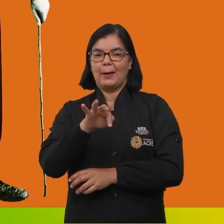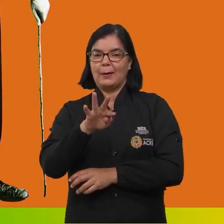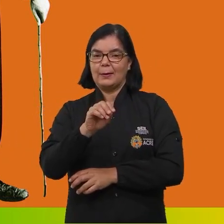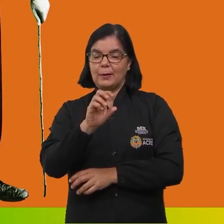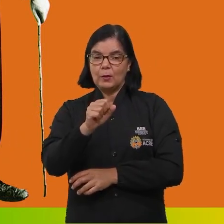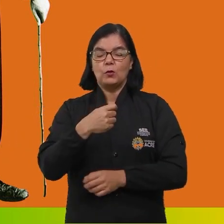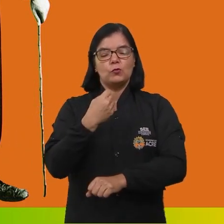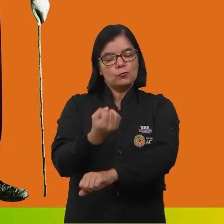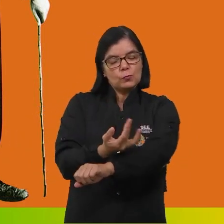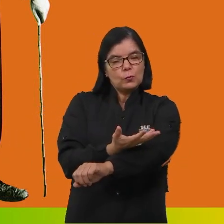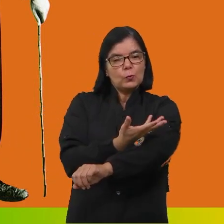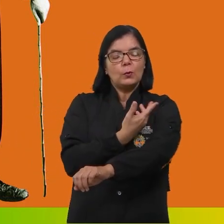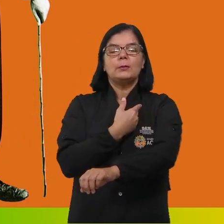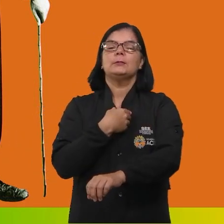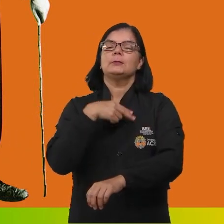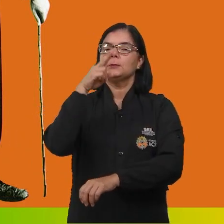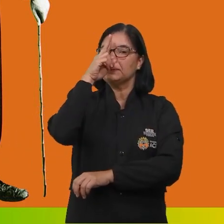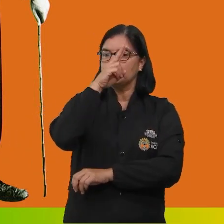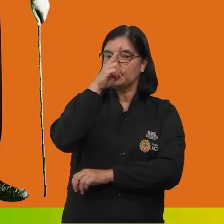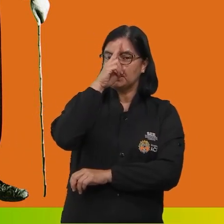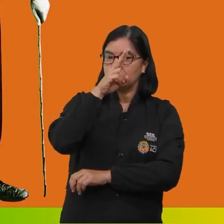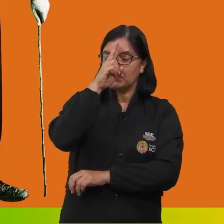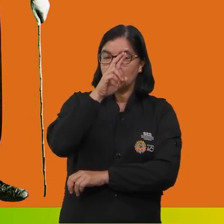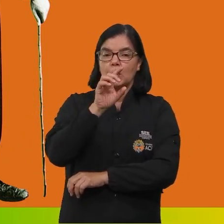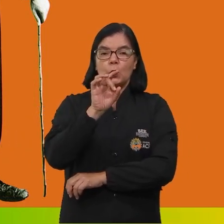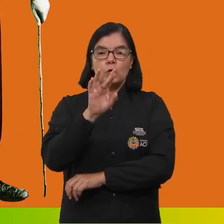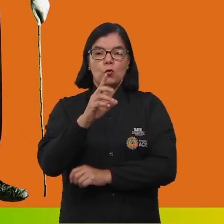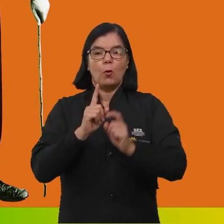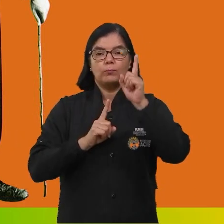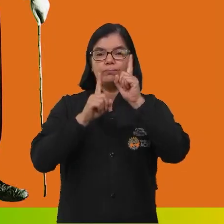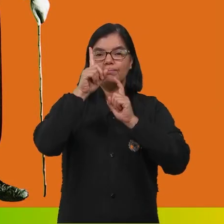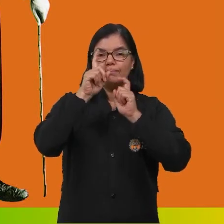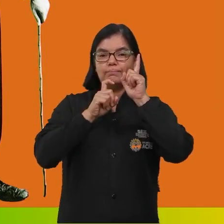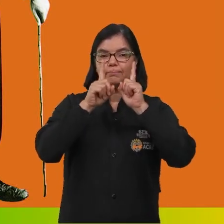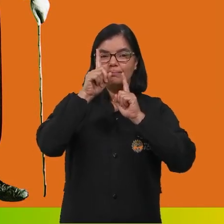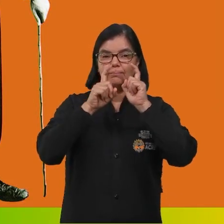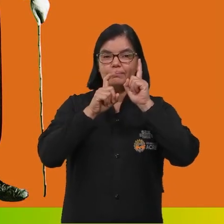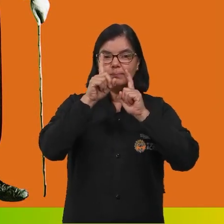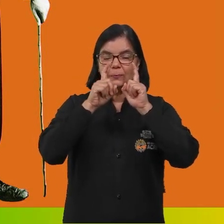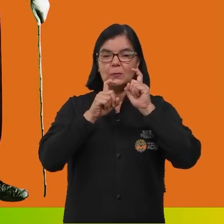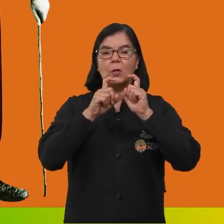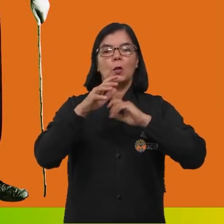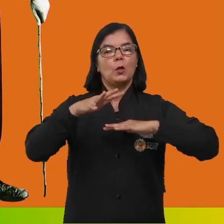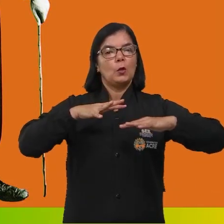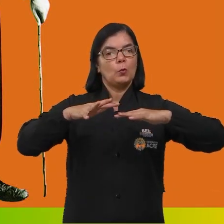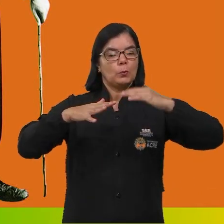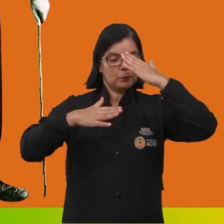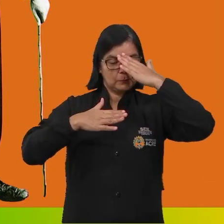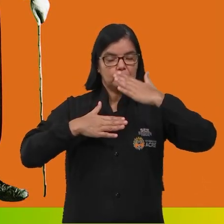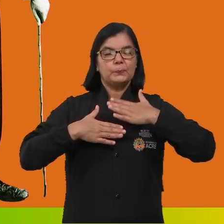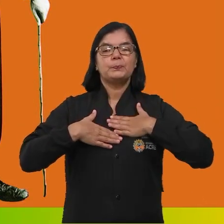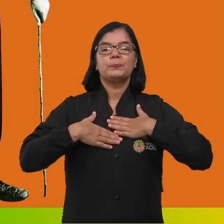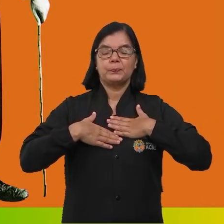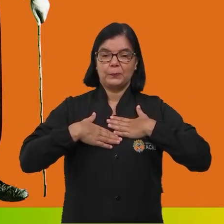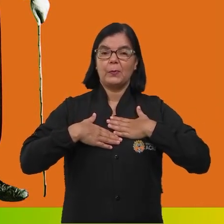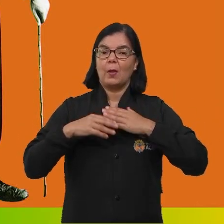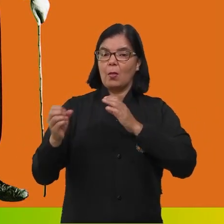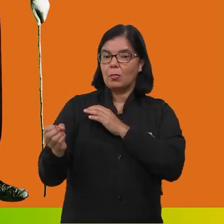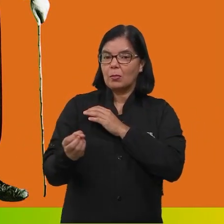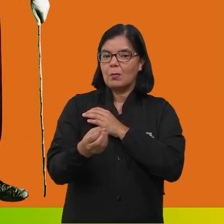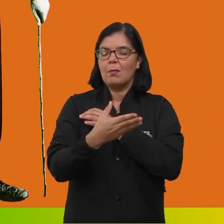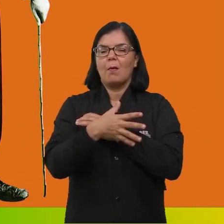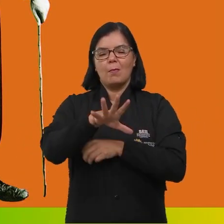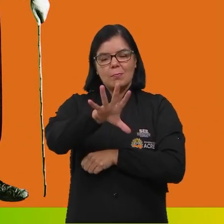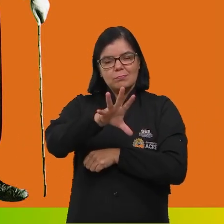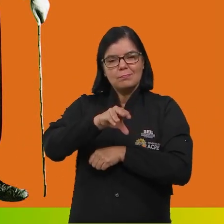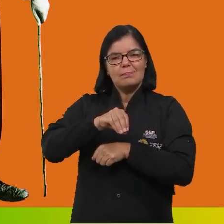comunicando emoções e histórias apenas de expressões faciais e movimentos corporais, inovando ao